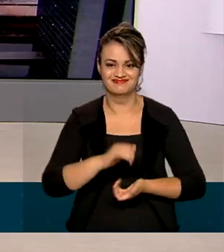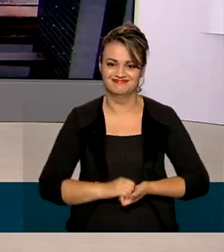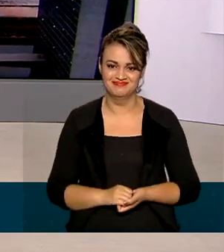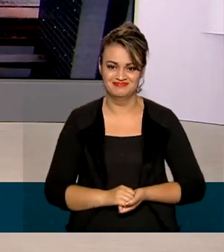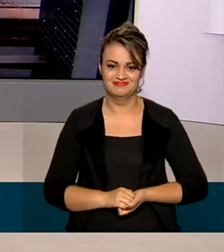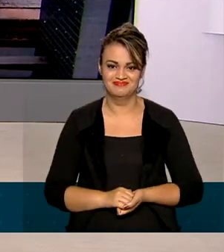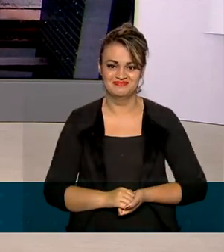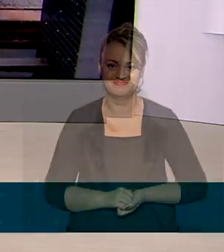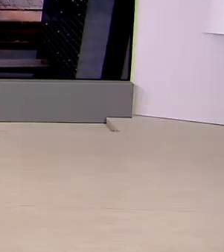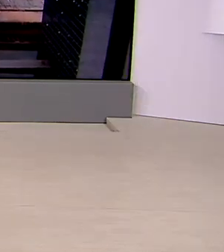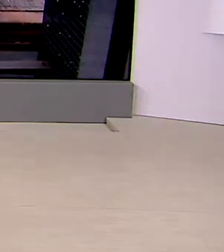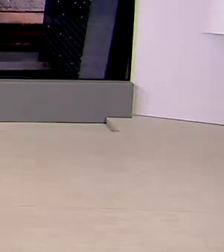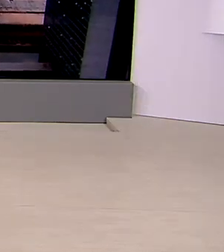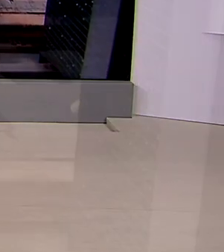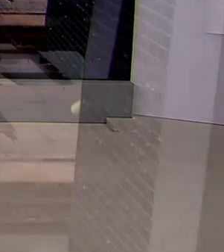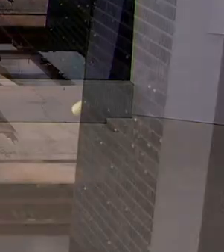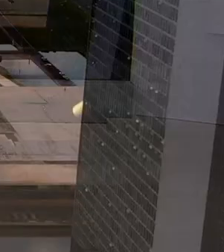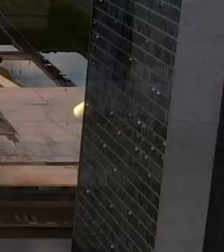Tchau, tchau.